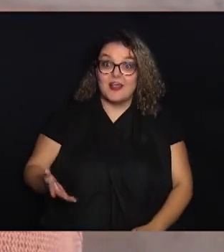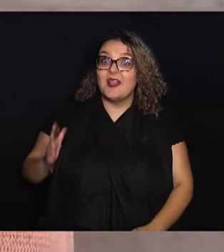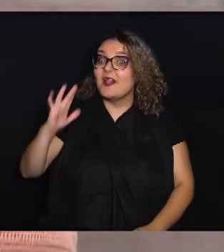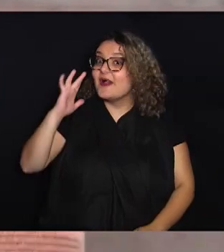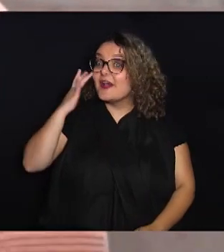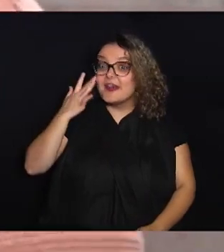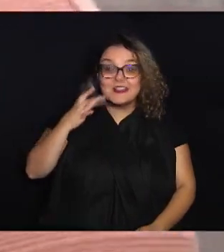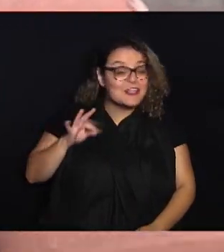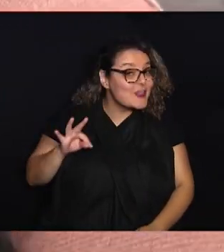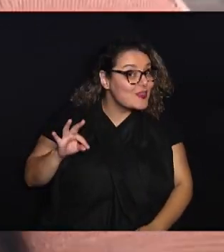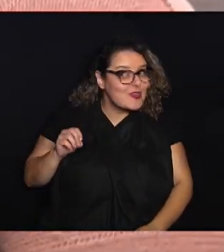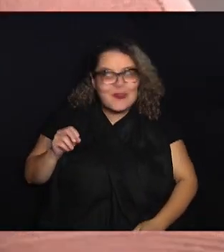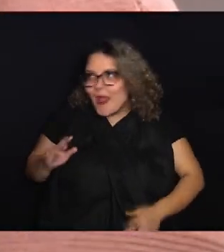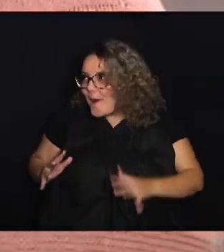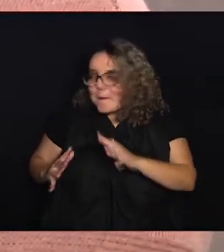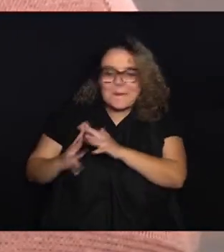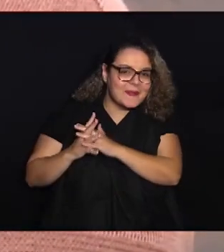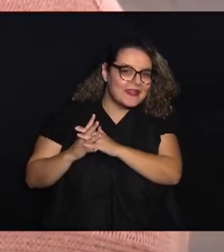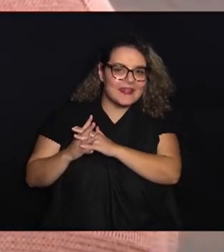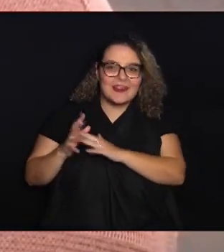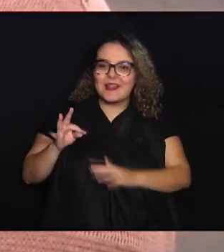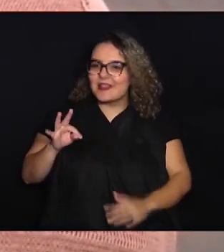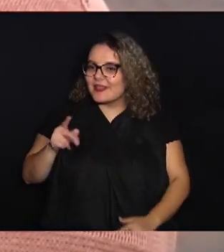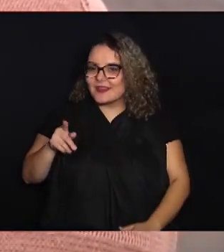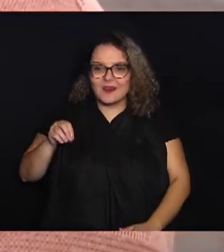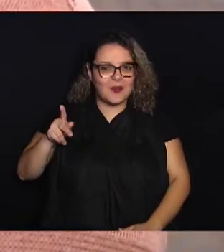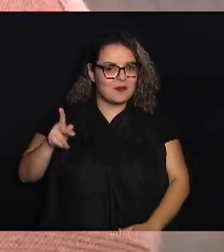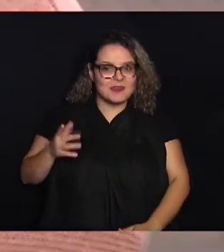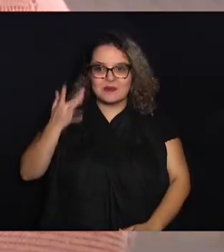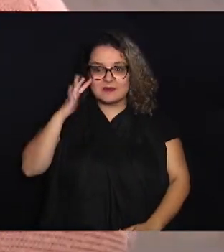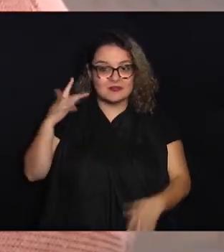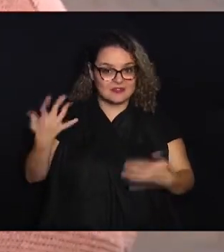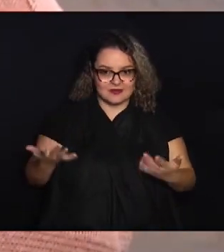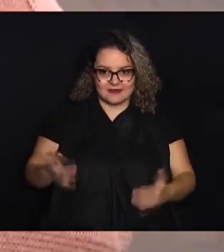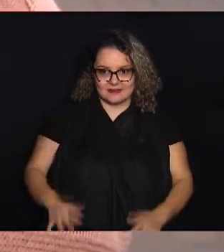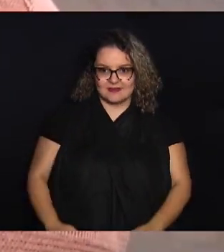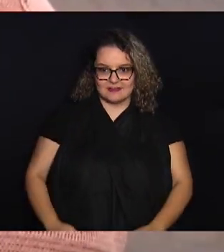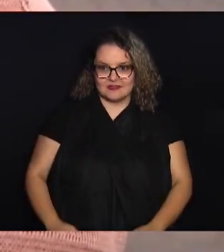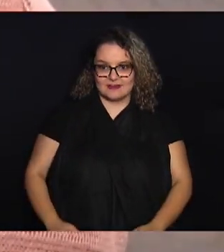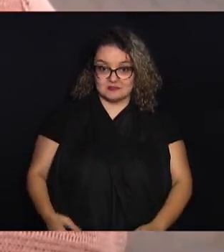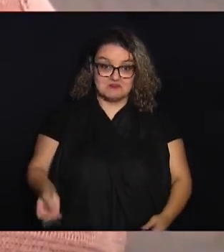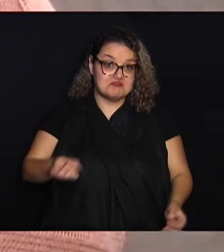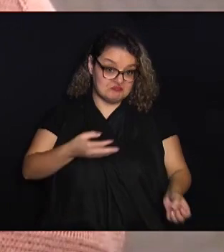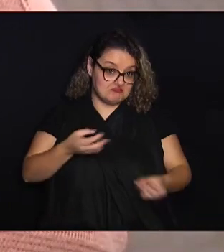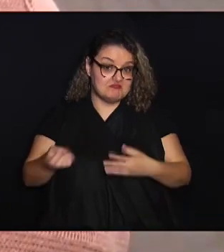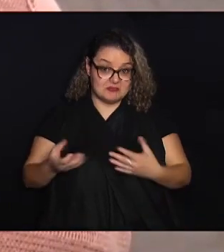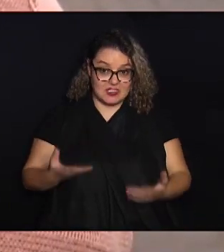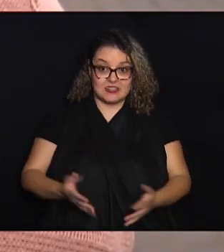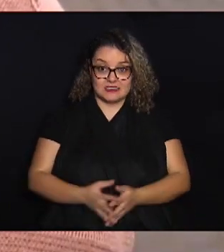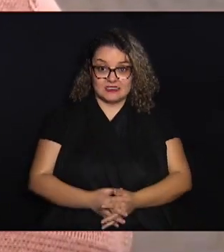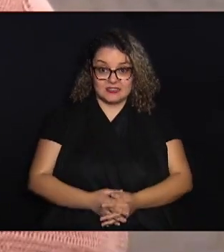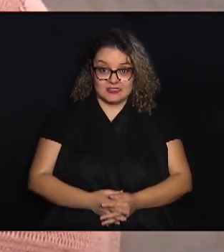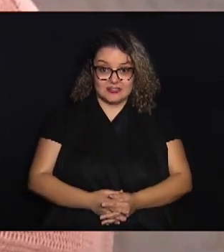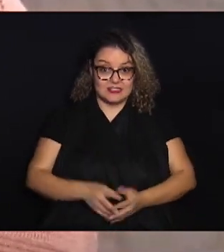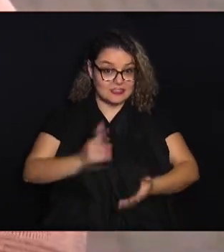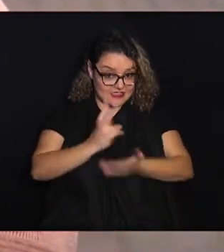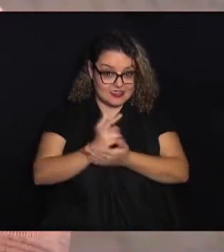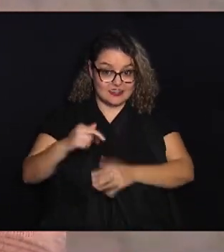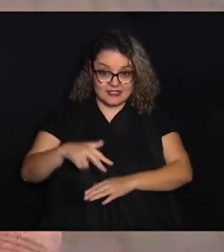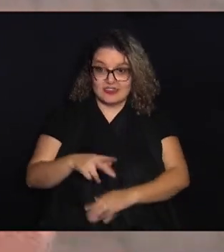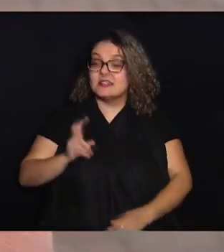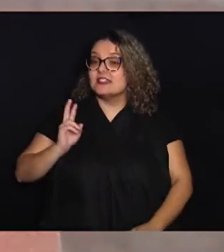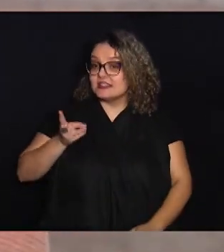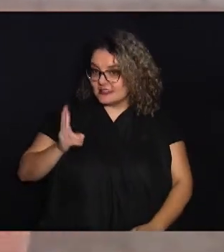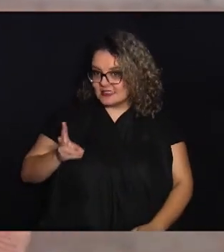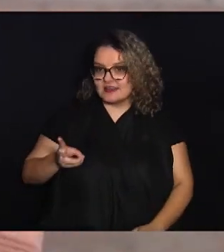muito top. Não sabia, né, disso. Aí acaba uma novidade. E você sempre passa por aqui? Sim, a